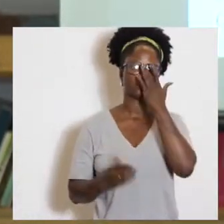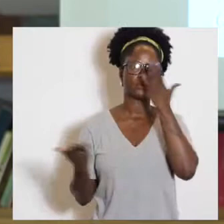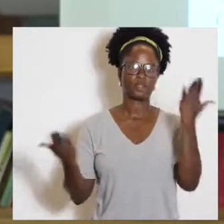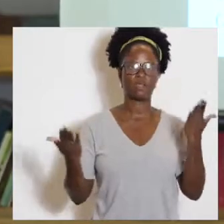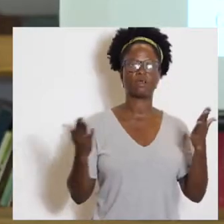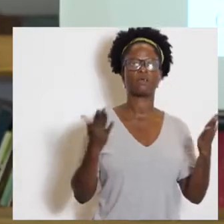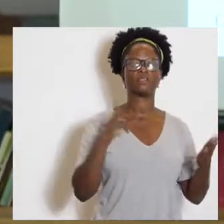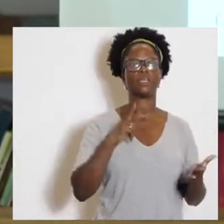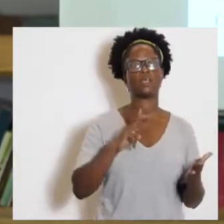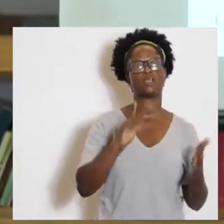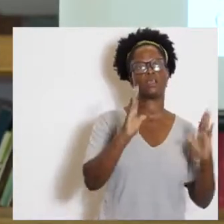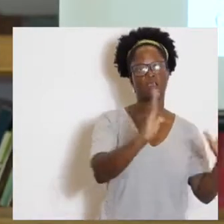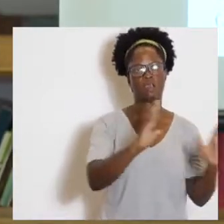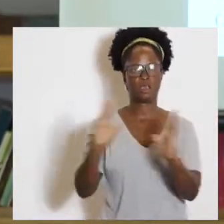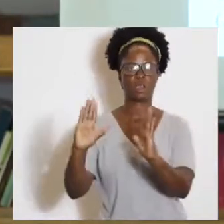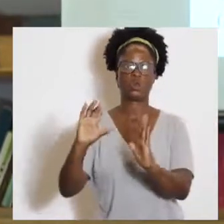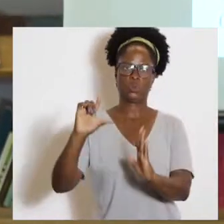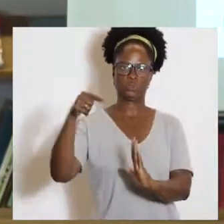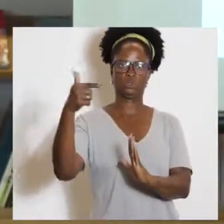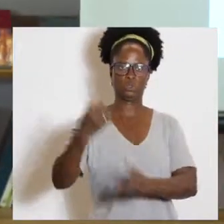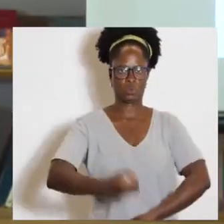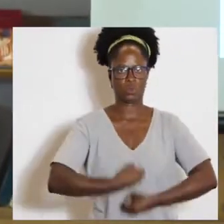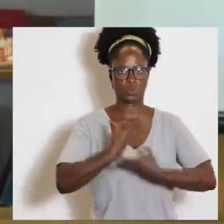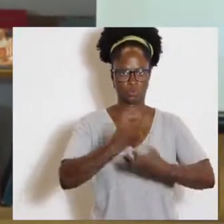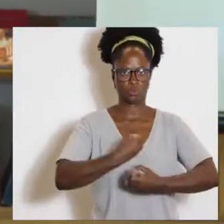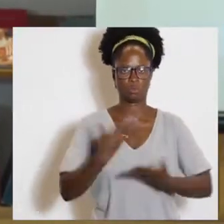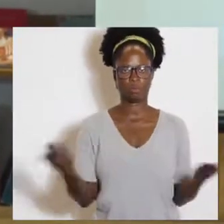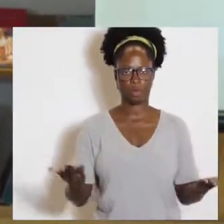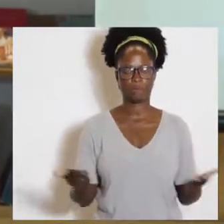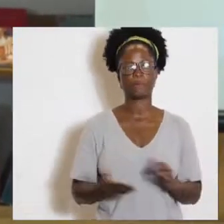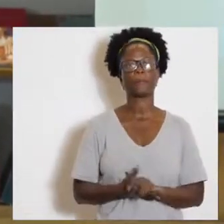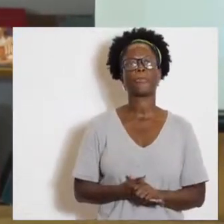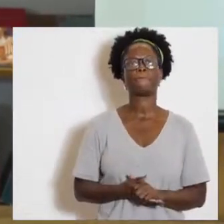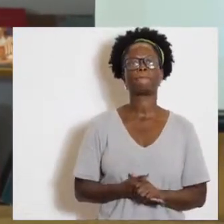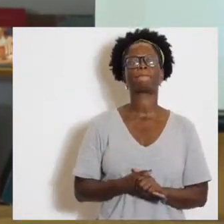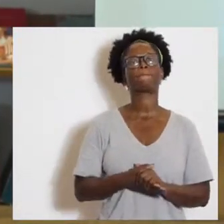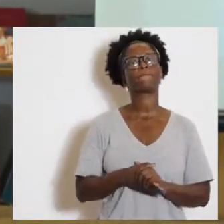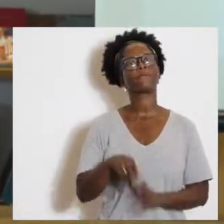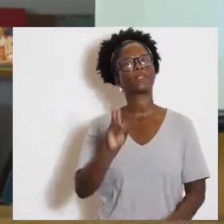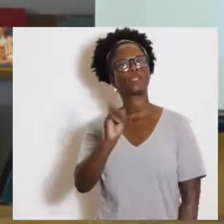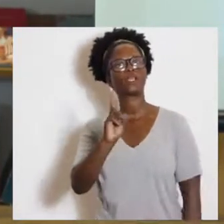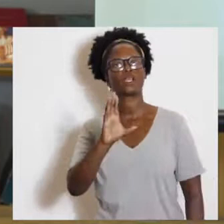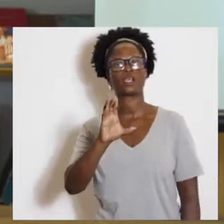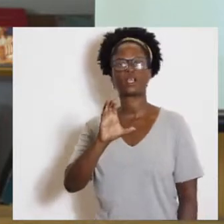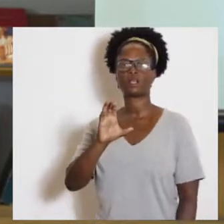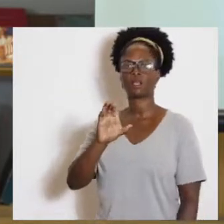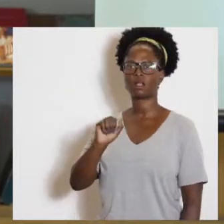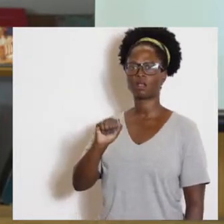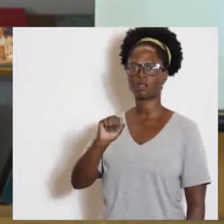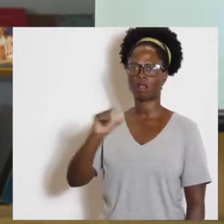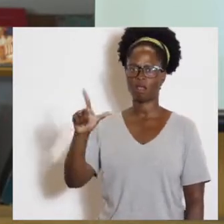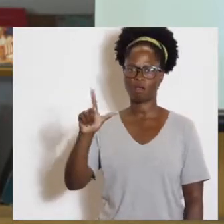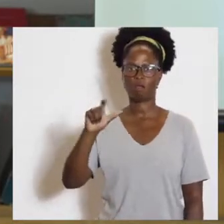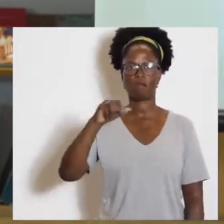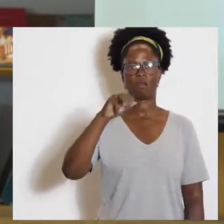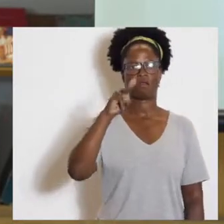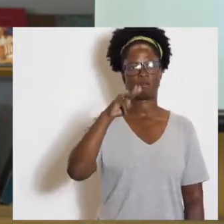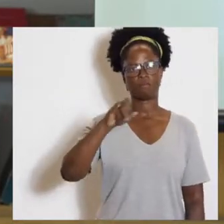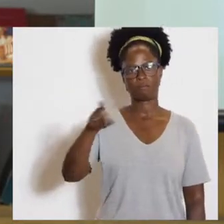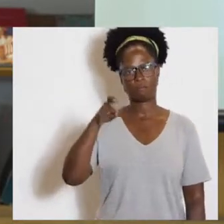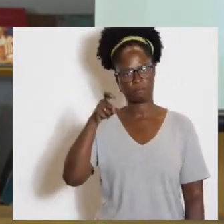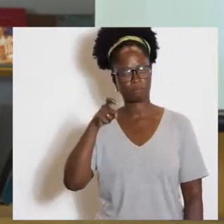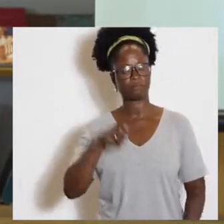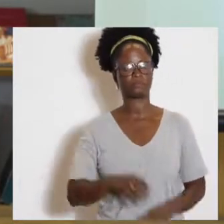segundo a oms com ele neste primeiro momento da minha fala se chamar calmon max eu falei para